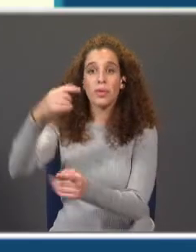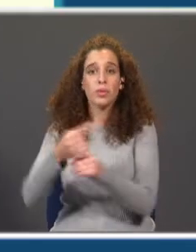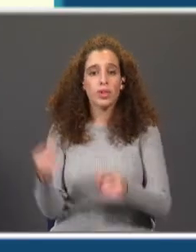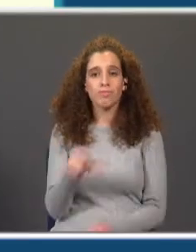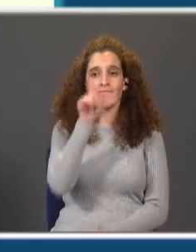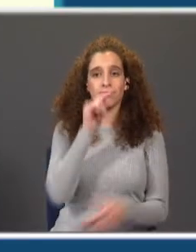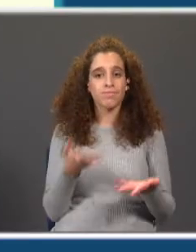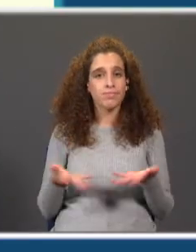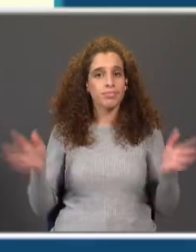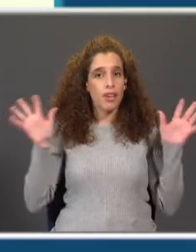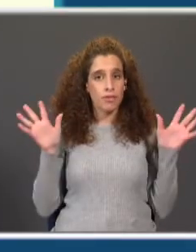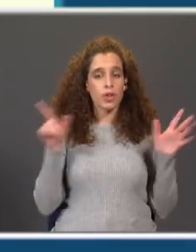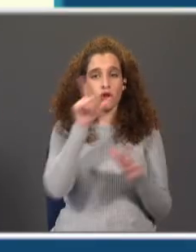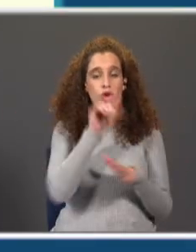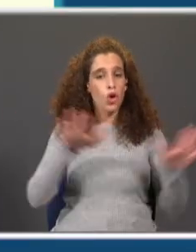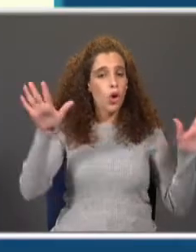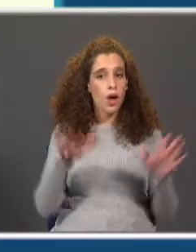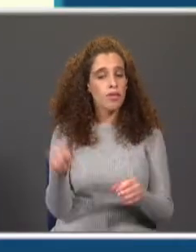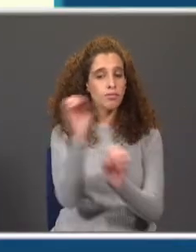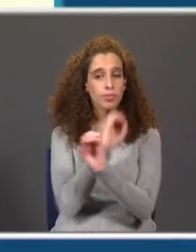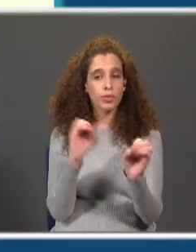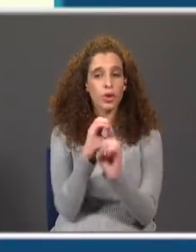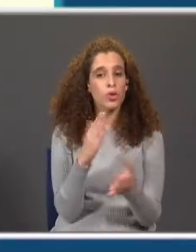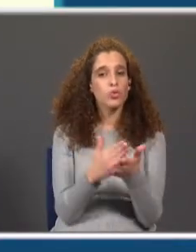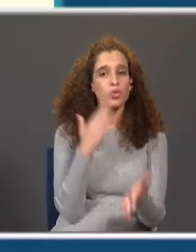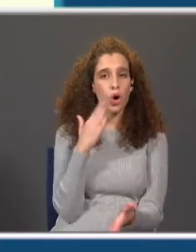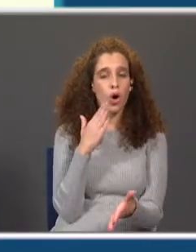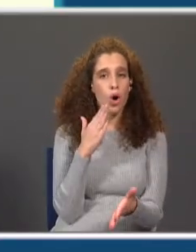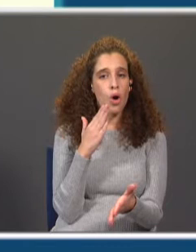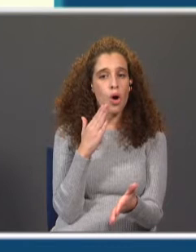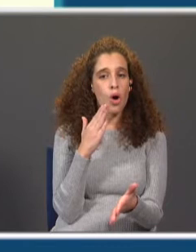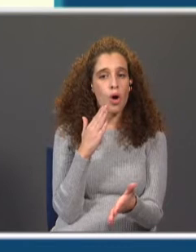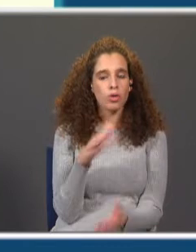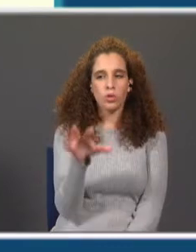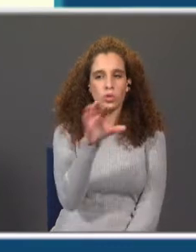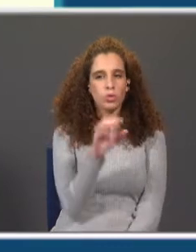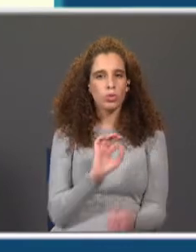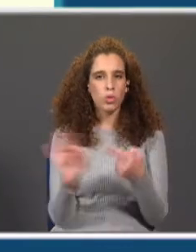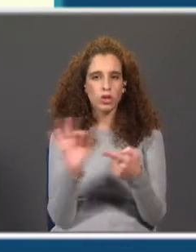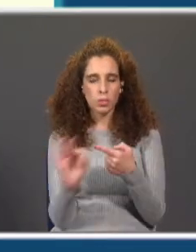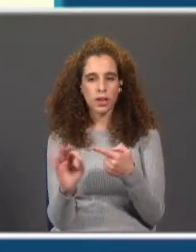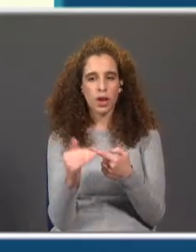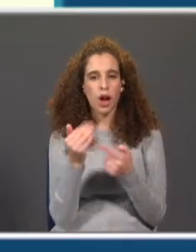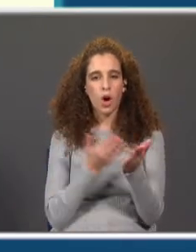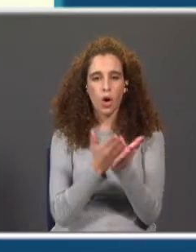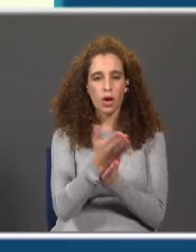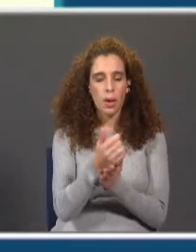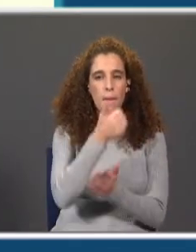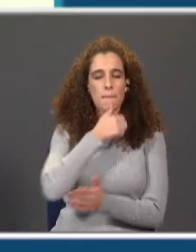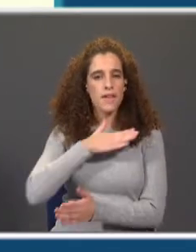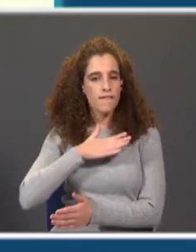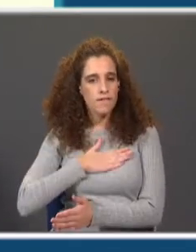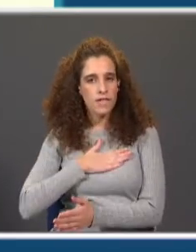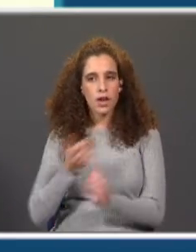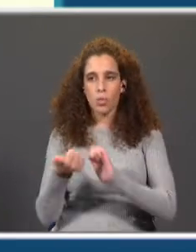pavões nem cegonhas. Há apenas um aspecto que subsiste. Portanto, Benfica mudou, as aves